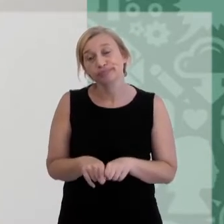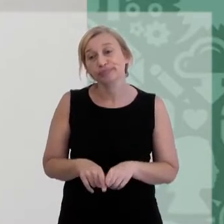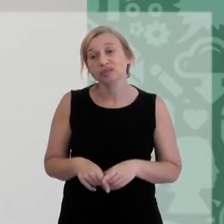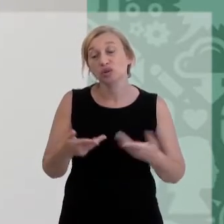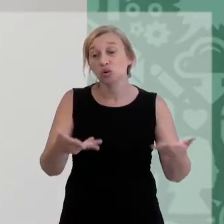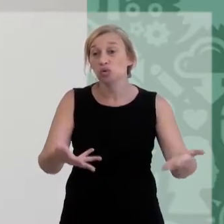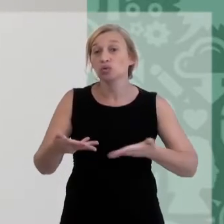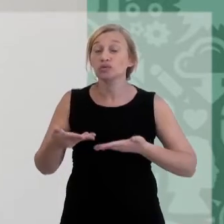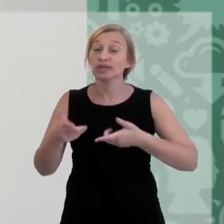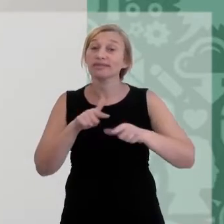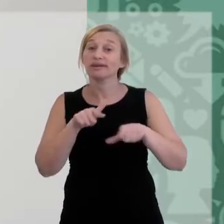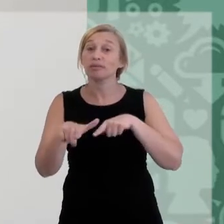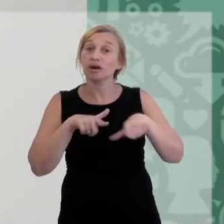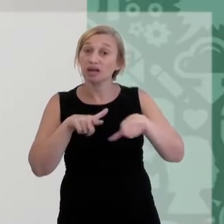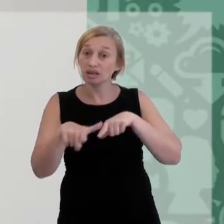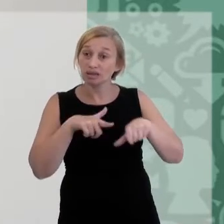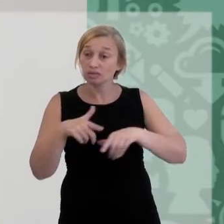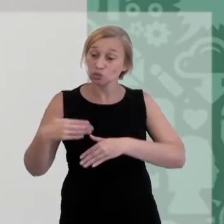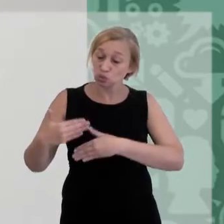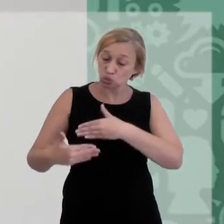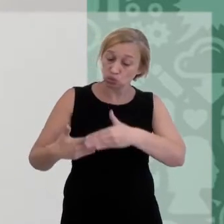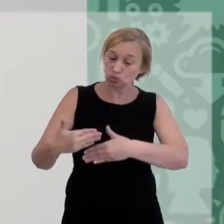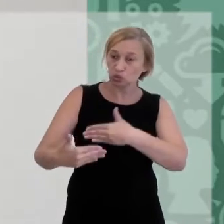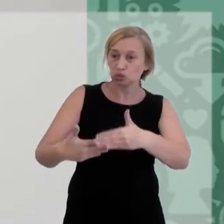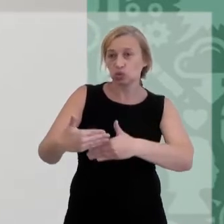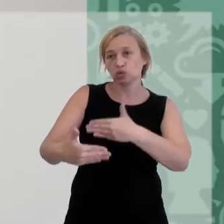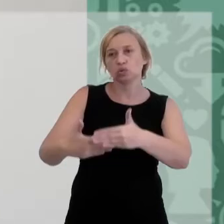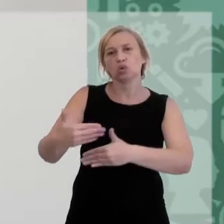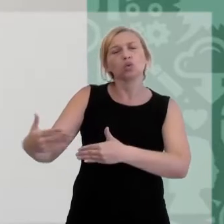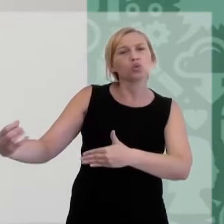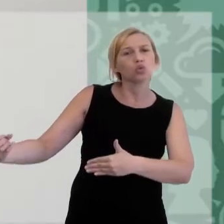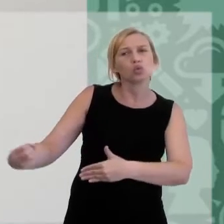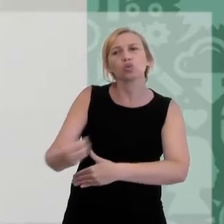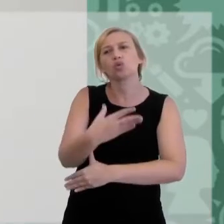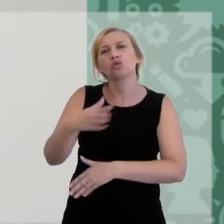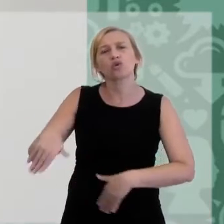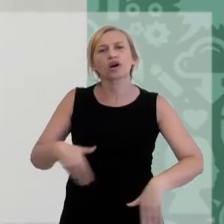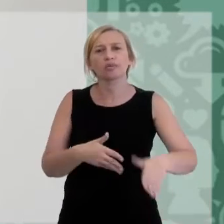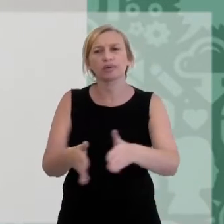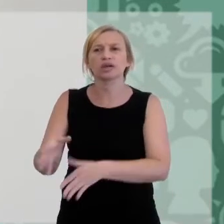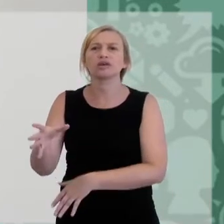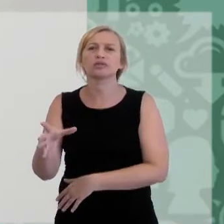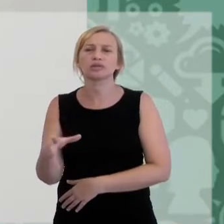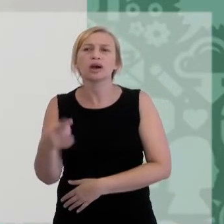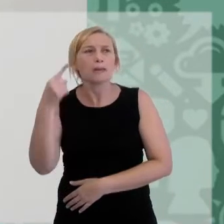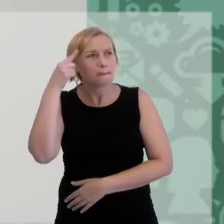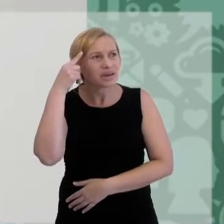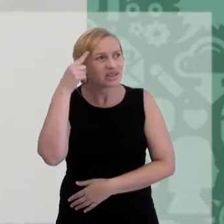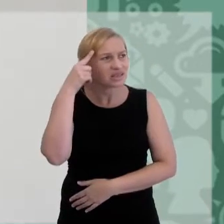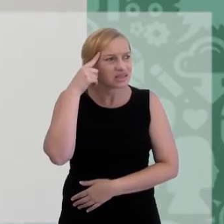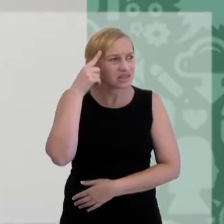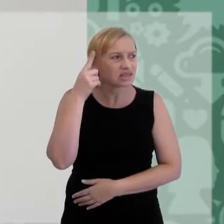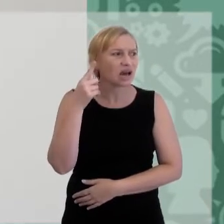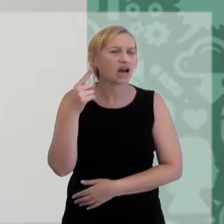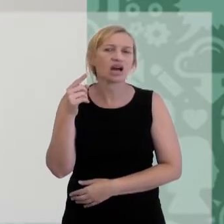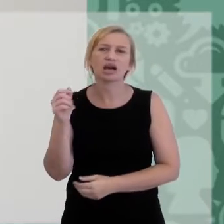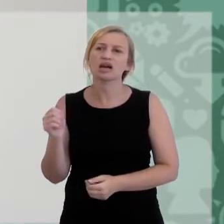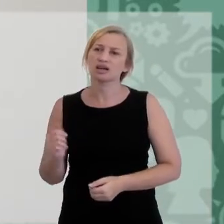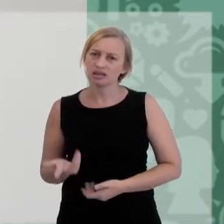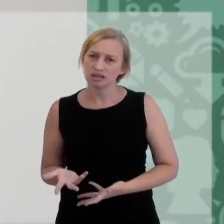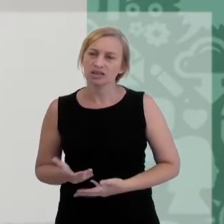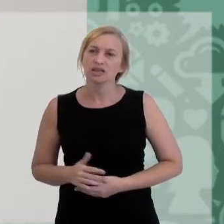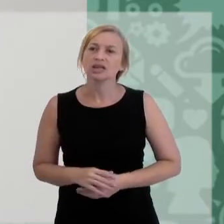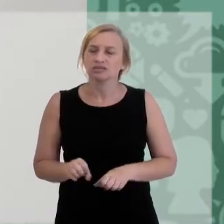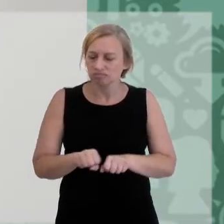a trabalhar para que isso ganhe um novo formato, para que você possa acessar as suas emoções de um outro